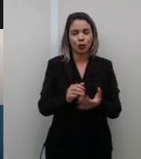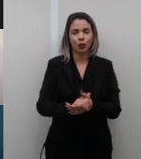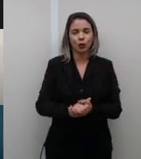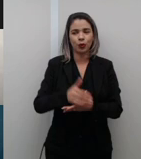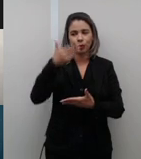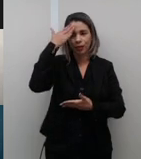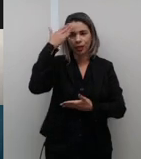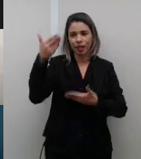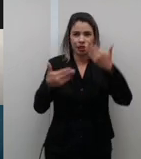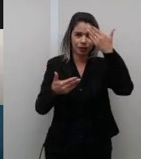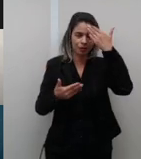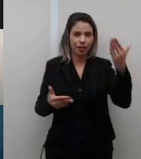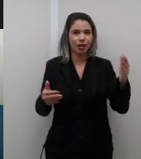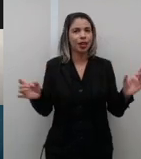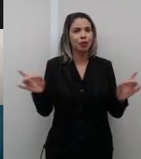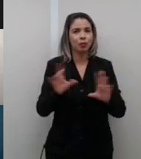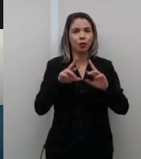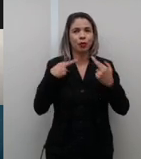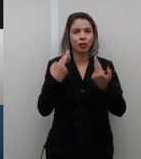Estou por encerrada a sessão. Obrigado.